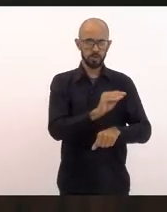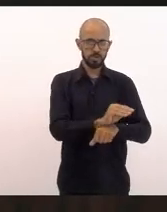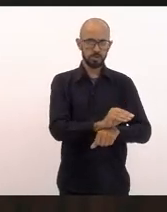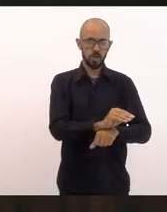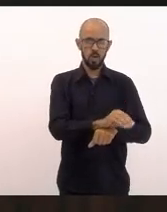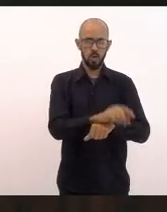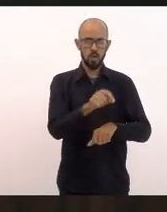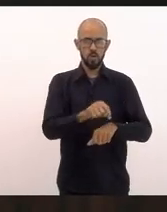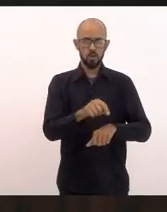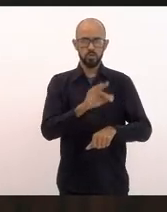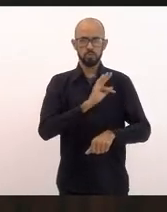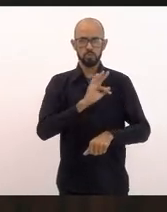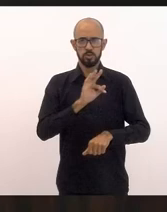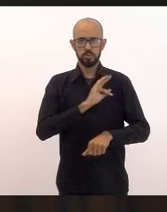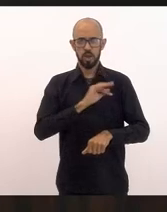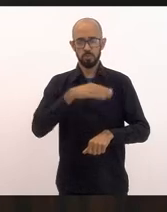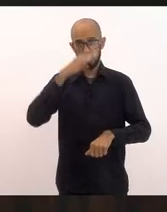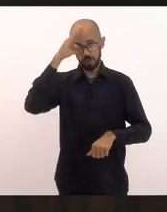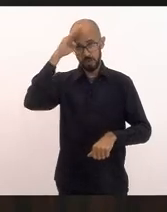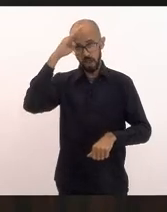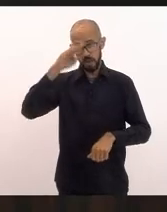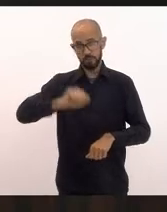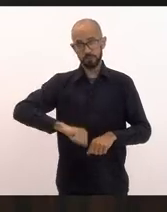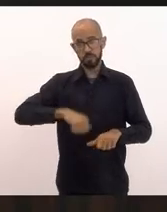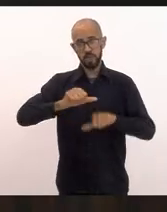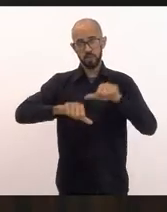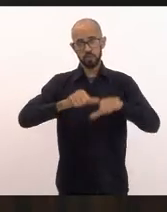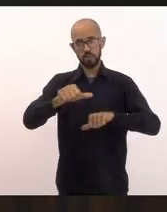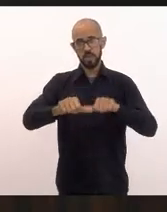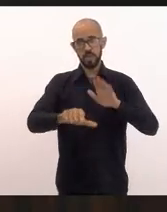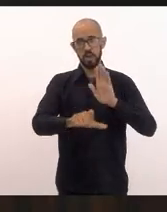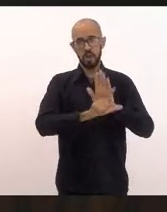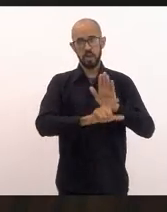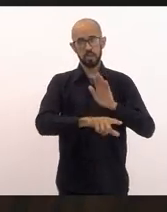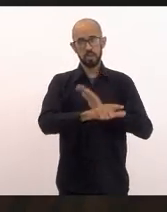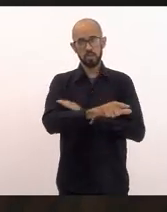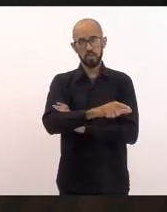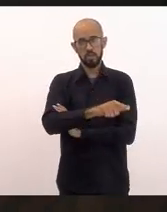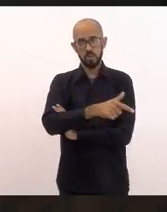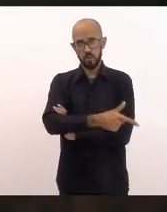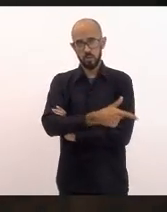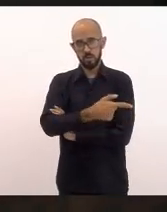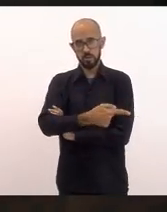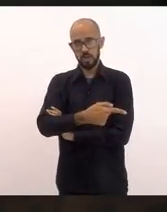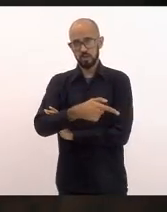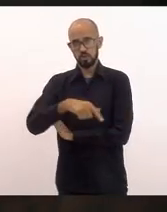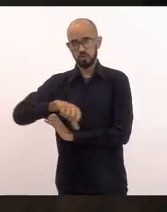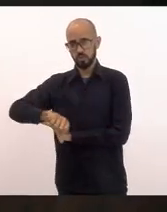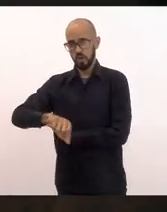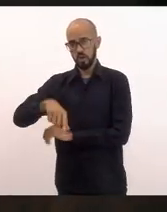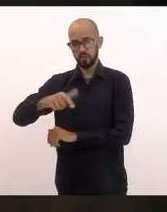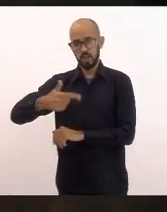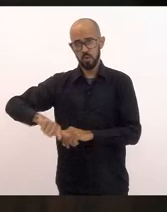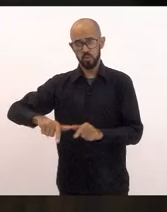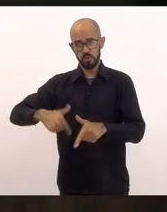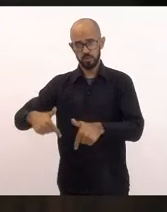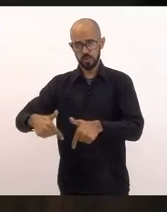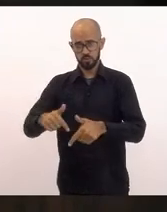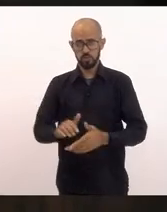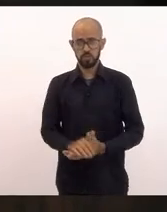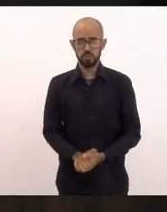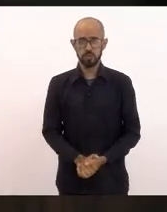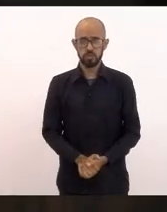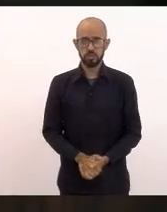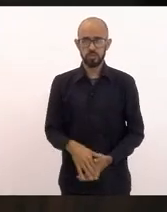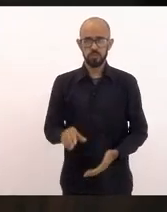Janeiro e altera a lei estadual 279 de 26 de novembro de 79 e dá outras providências. Pedindo